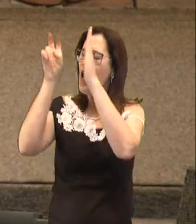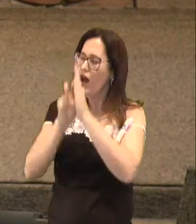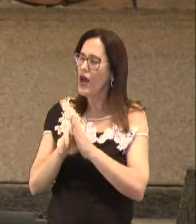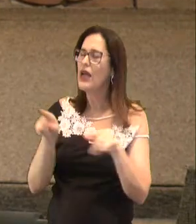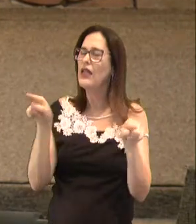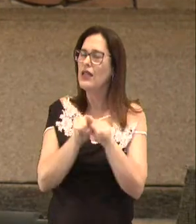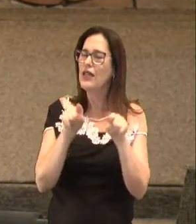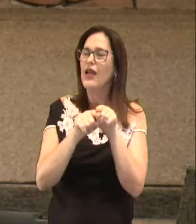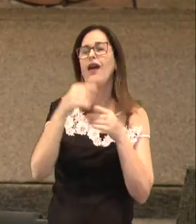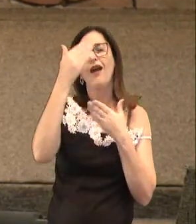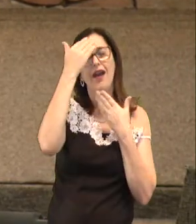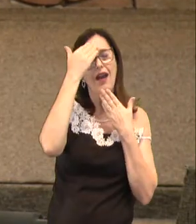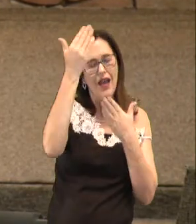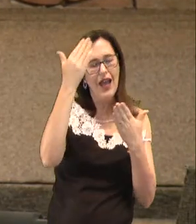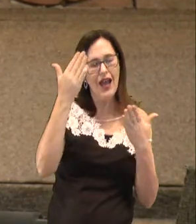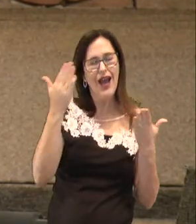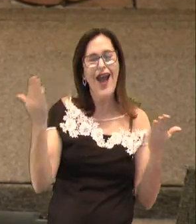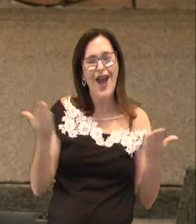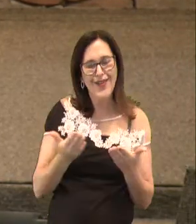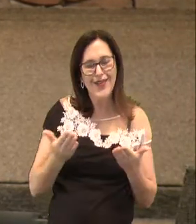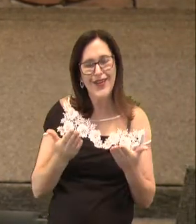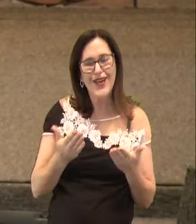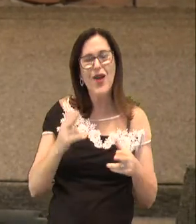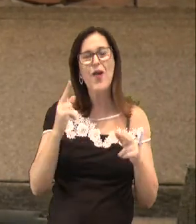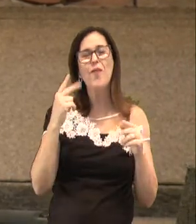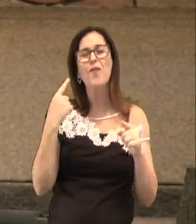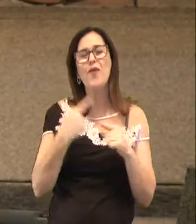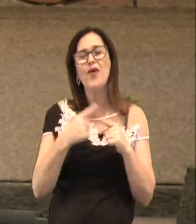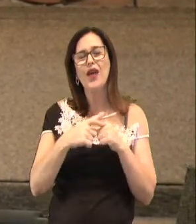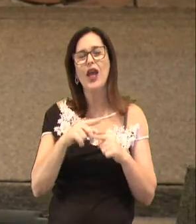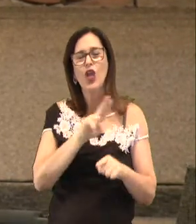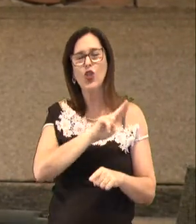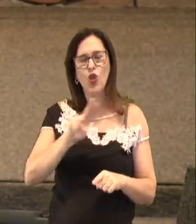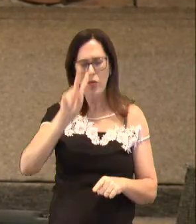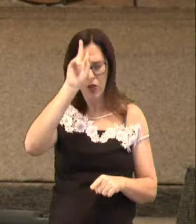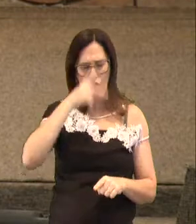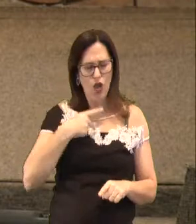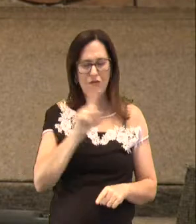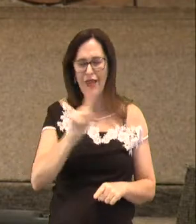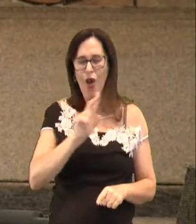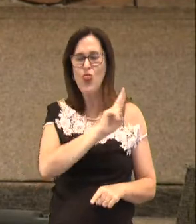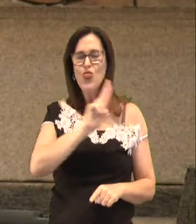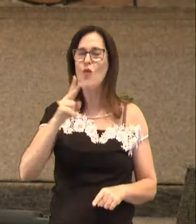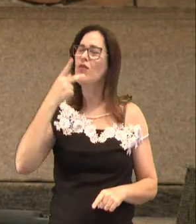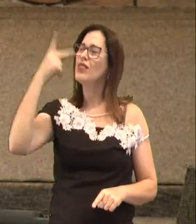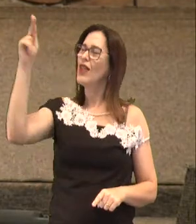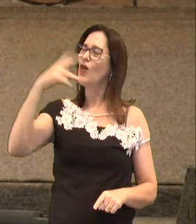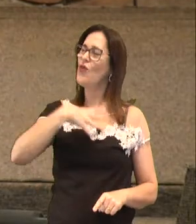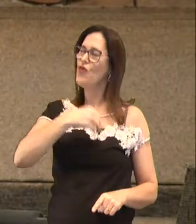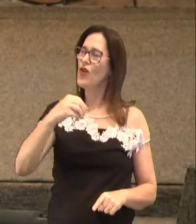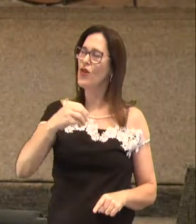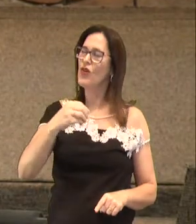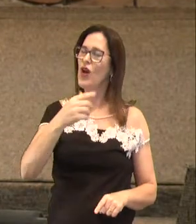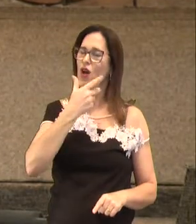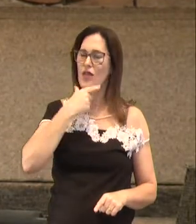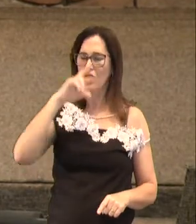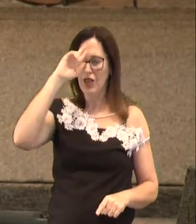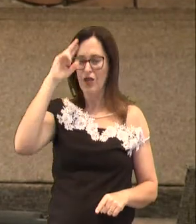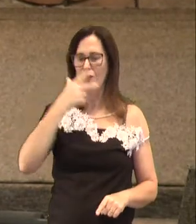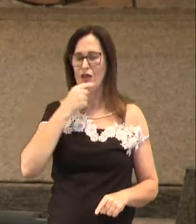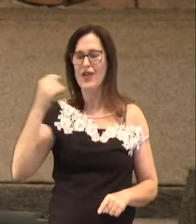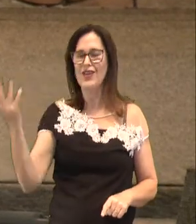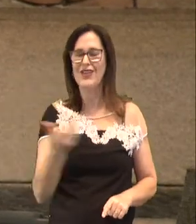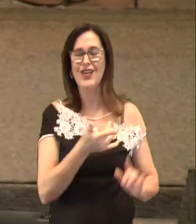também agradecendo desde já, porque estamos orando não em nosso nome, mas no nome do Teu Filho, nosso Senhor e Salvador,